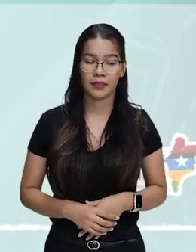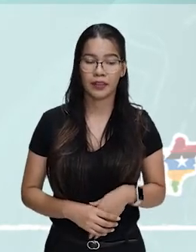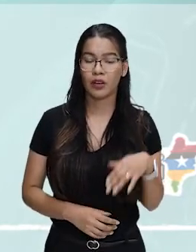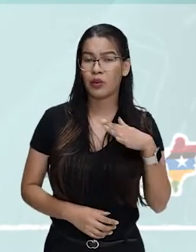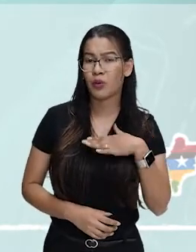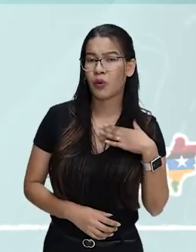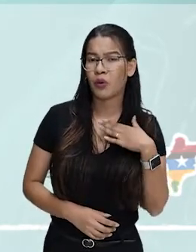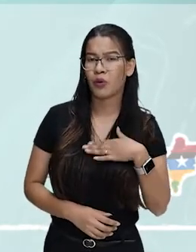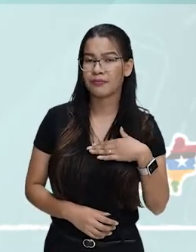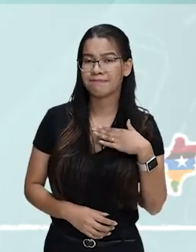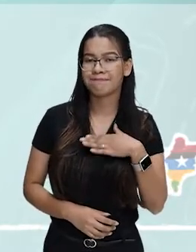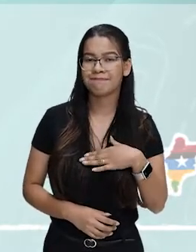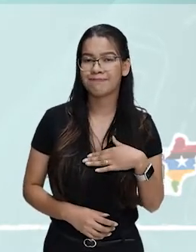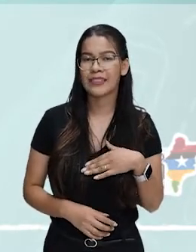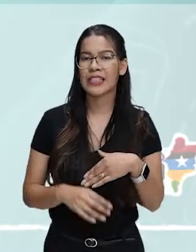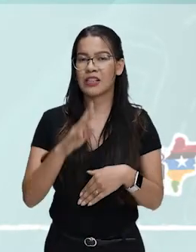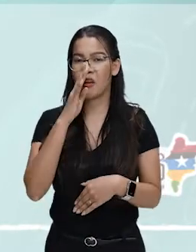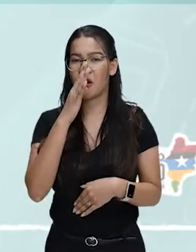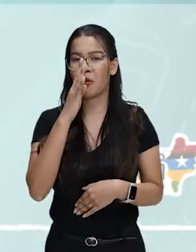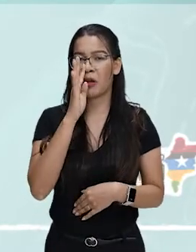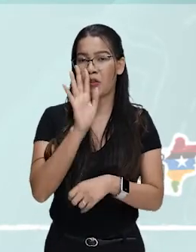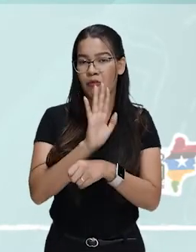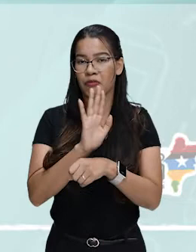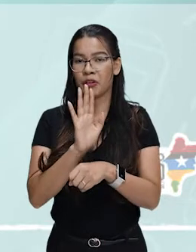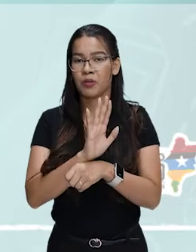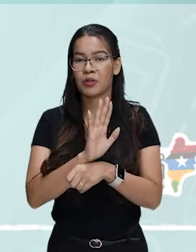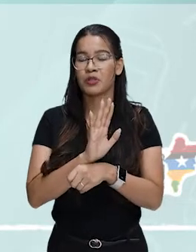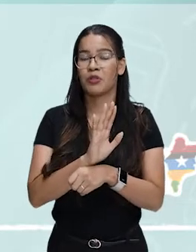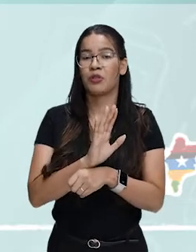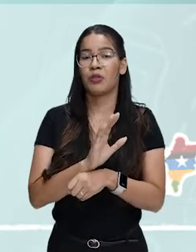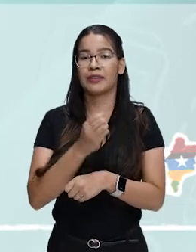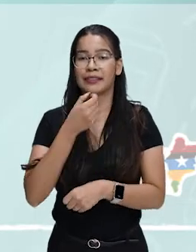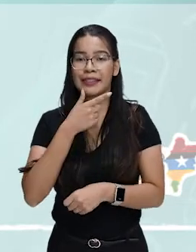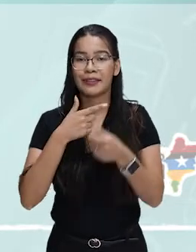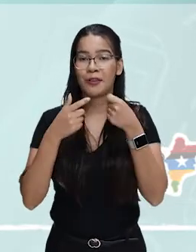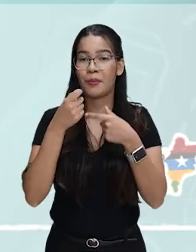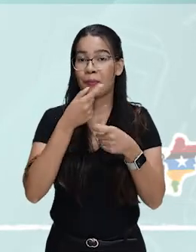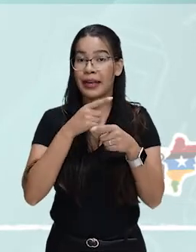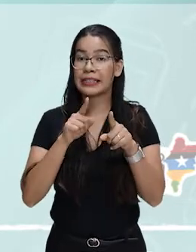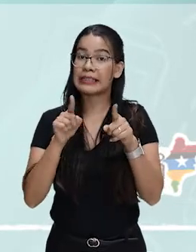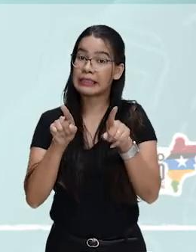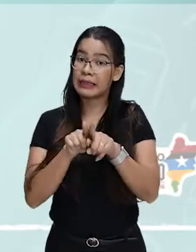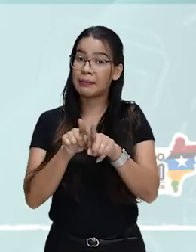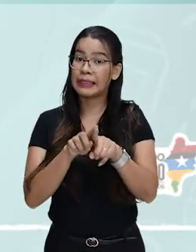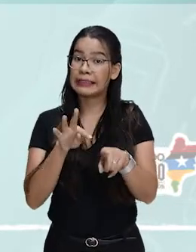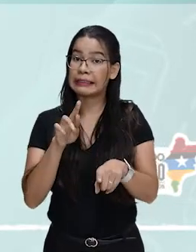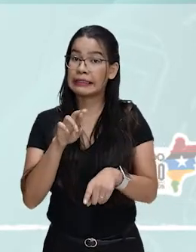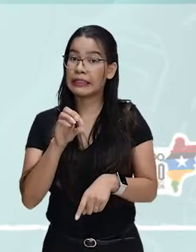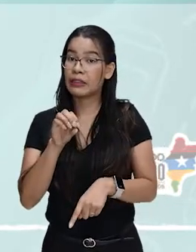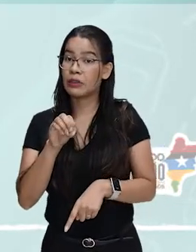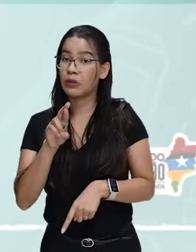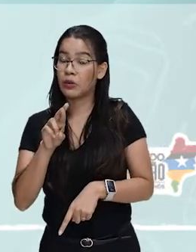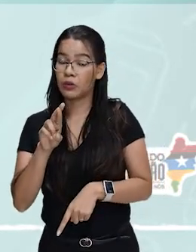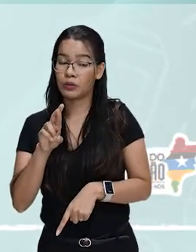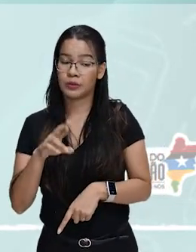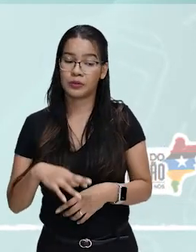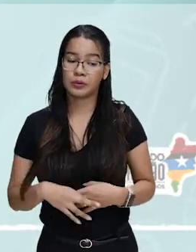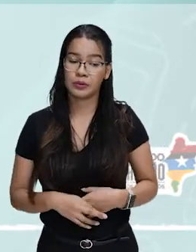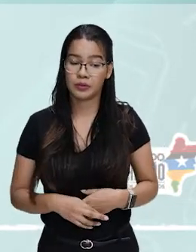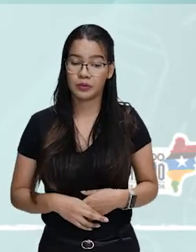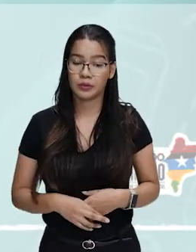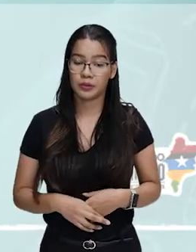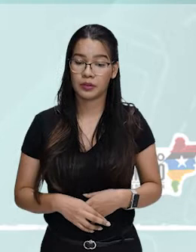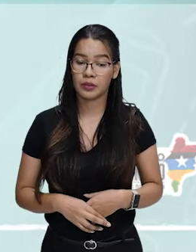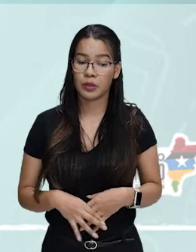Gosta de filmes de comédia, mas também gosta de filmes de terror. A oração em destaque. Eu não destaquei, mas